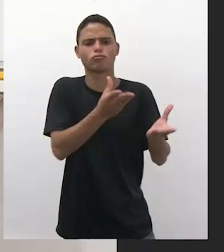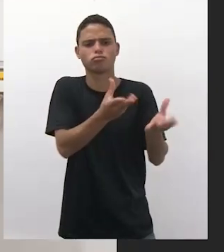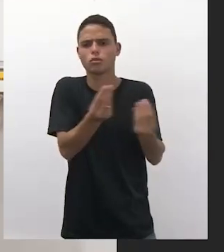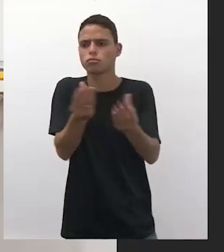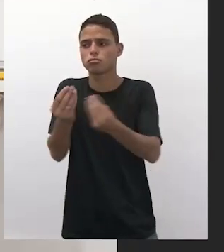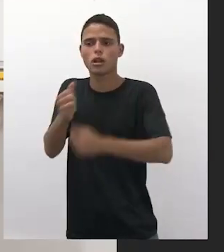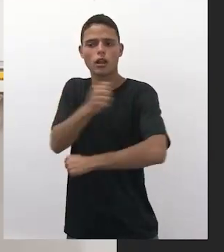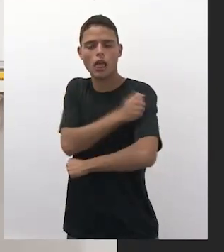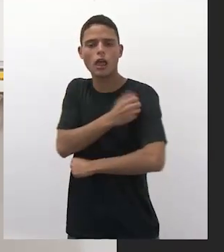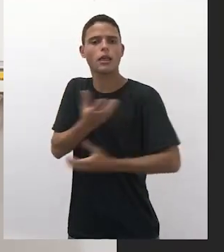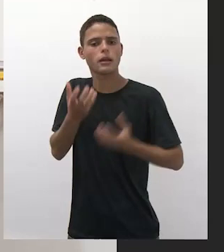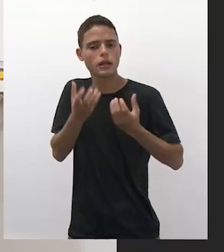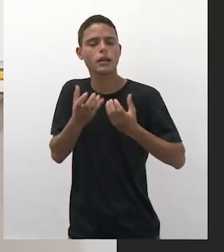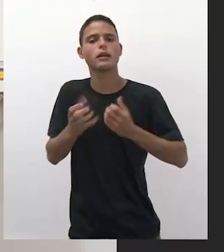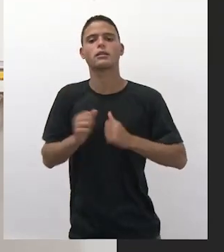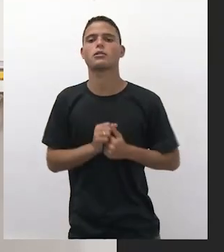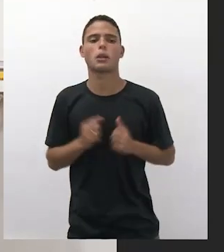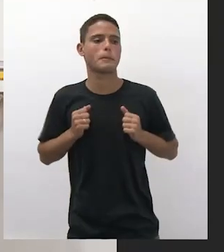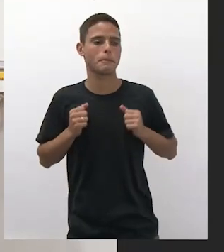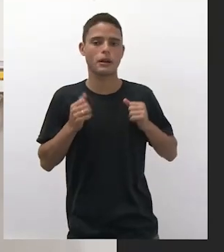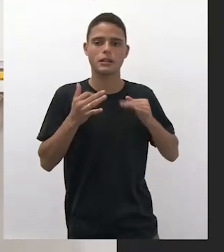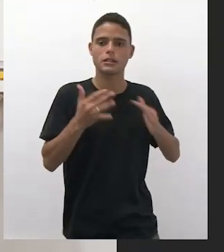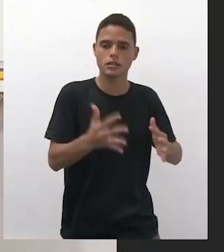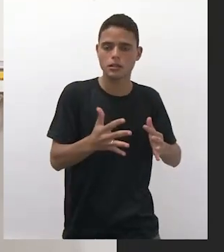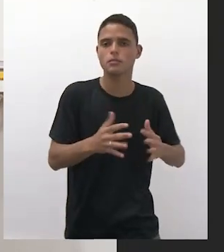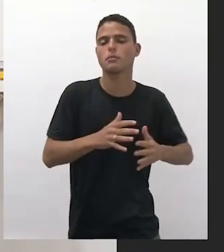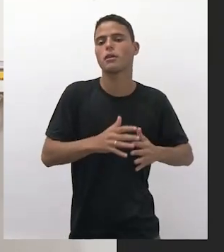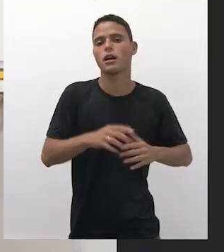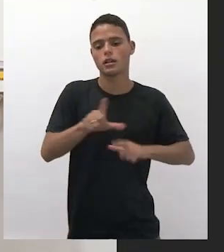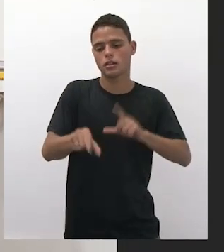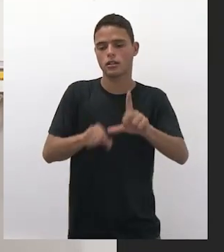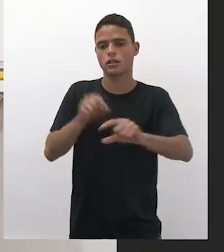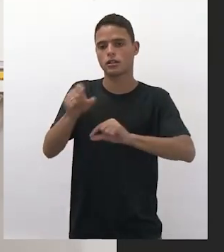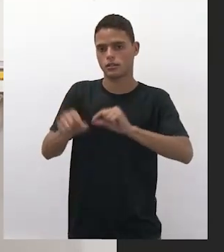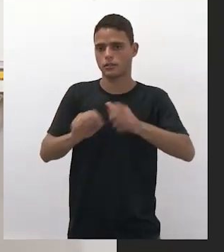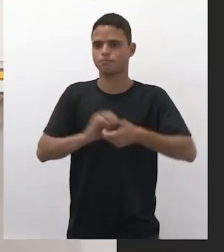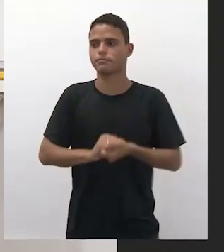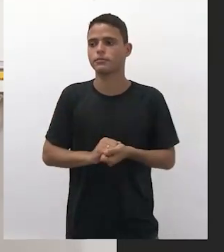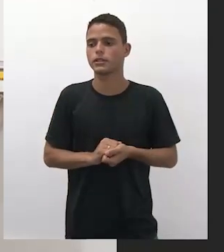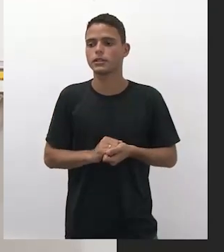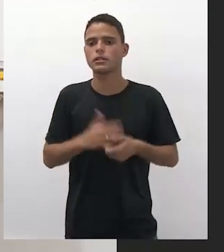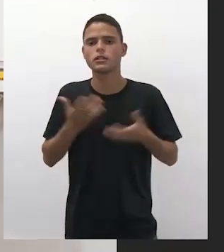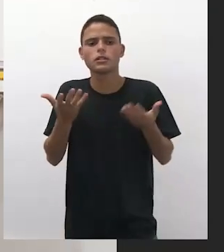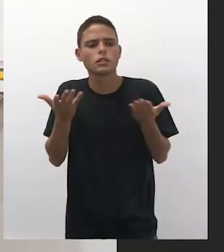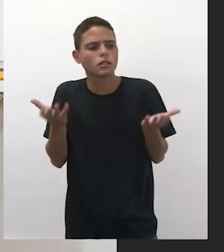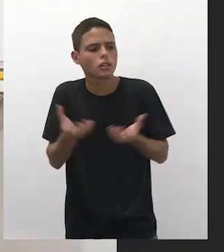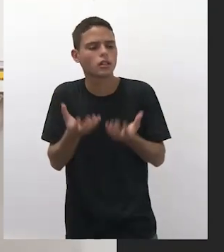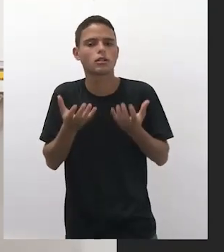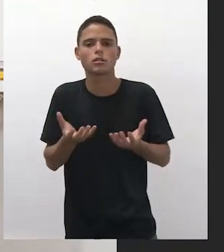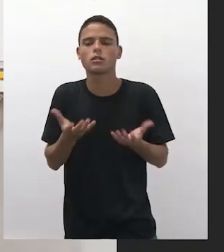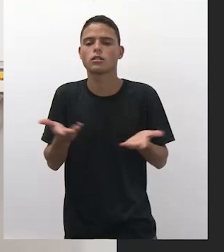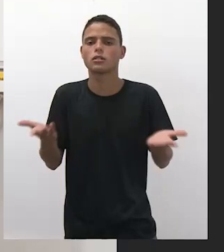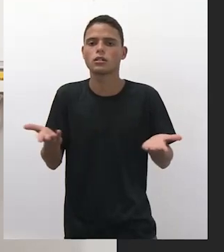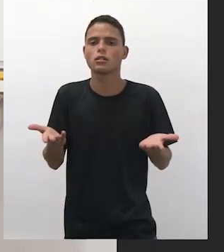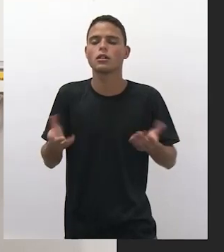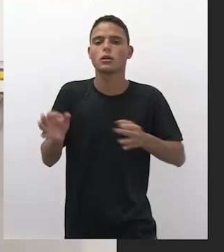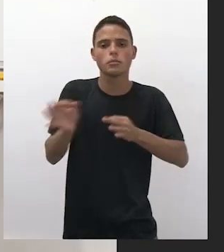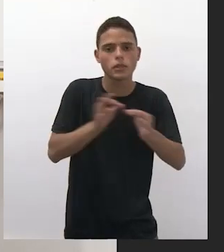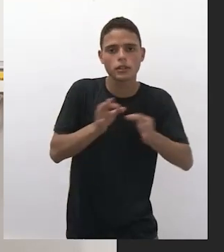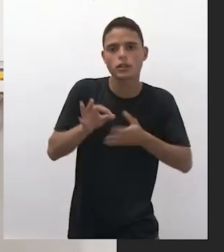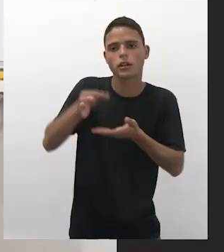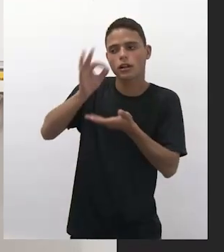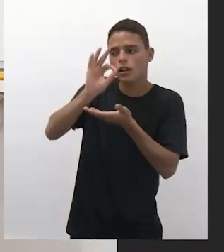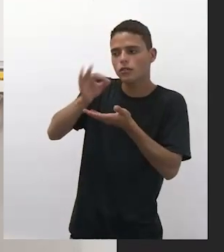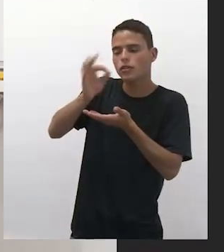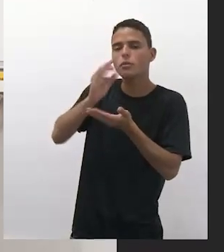participar daquela eletiva. E a gente falei, e agora? A gente vai ter que fazer muito café, mas vamos